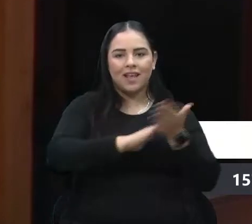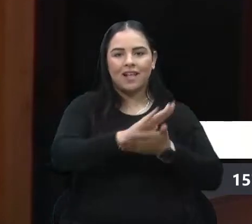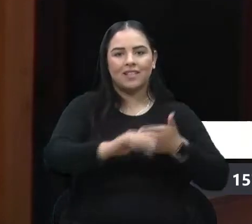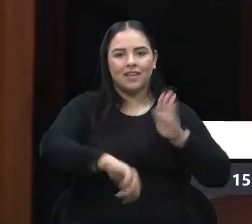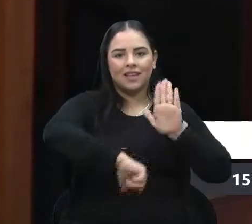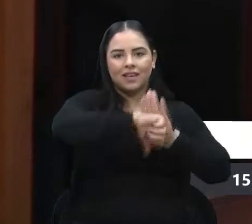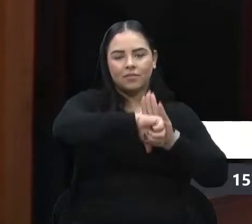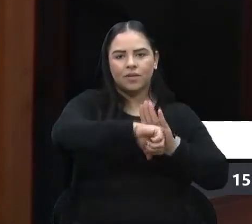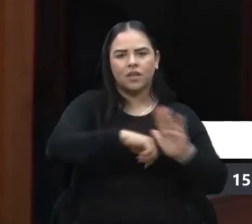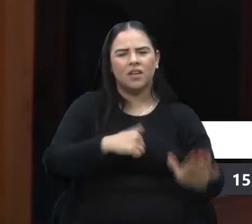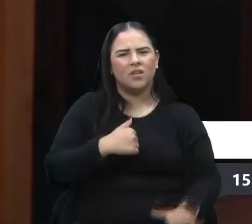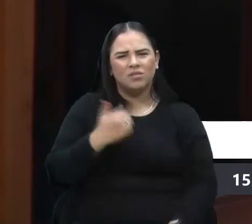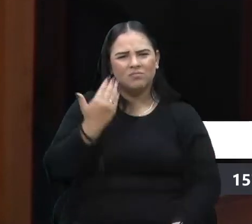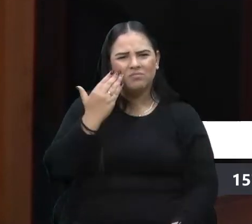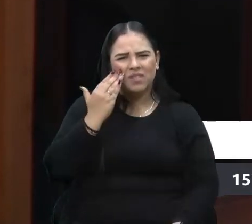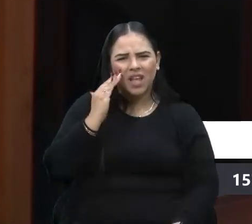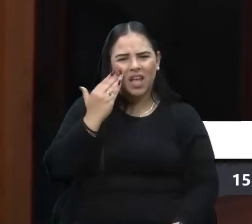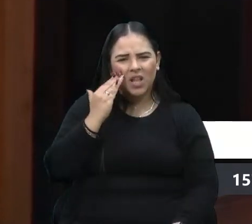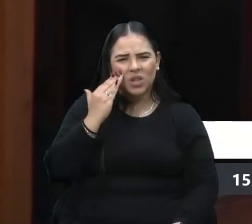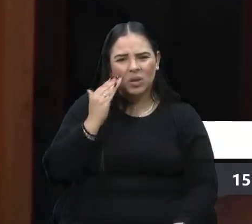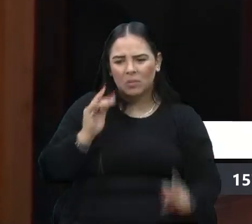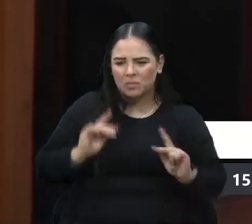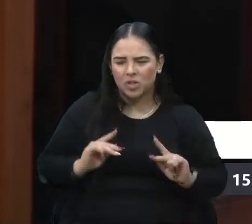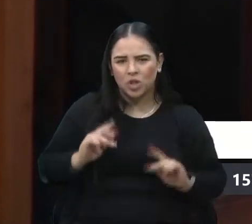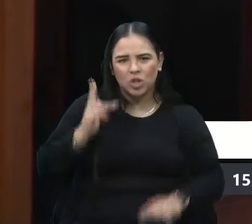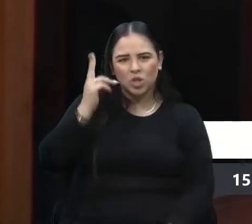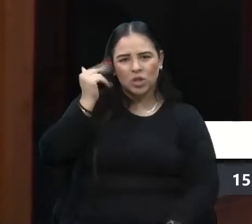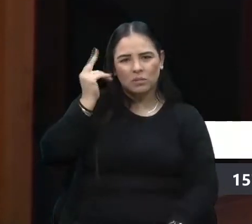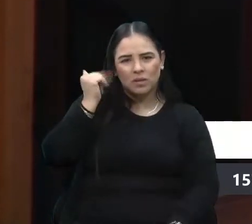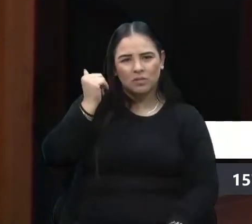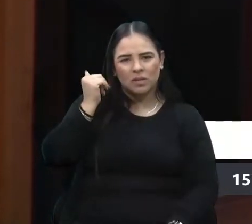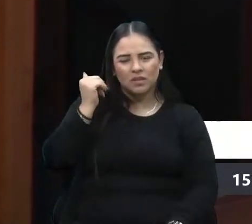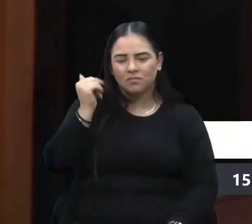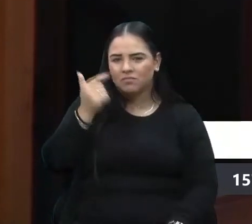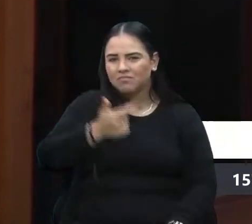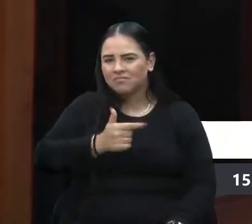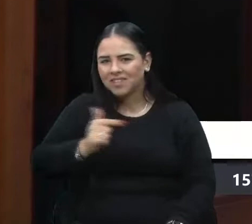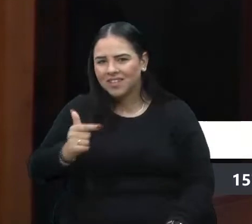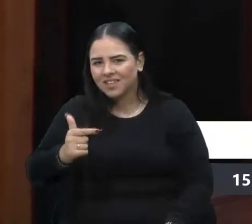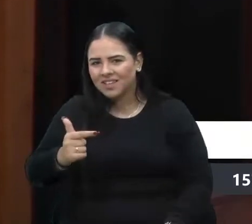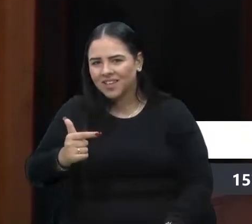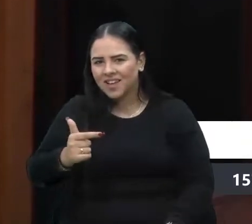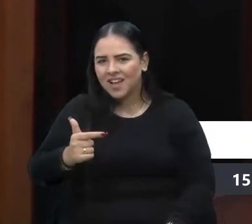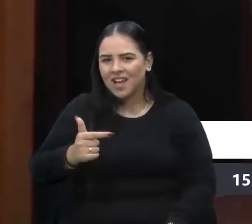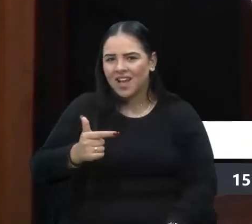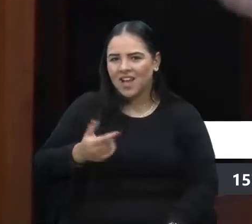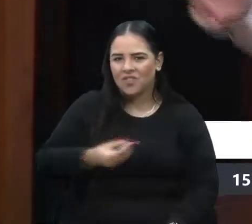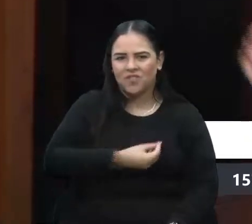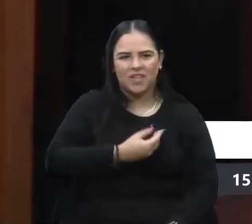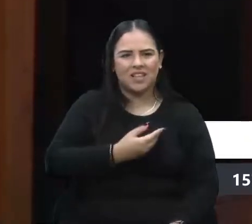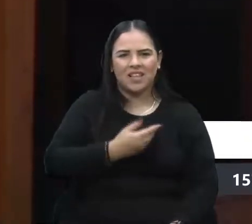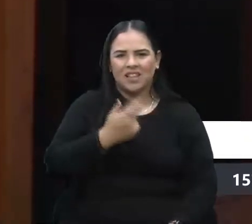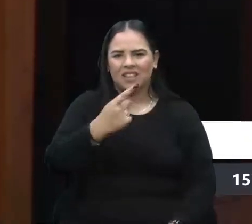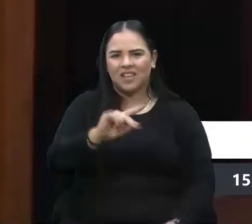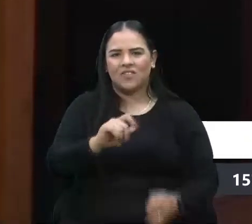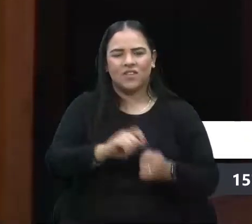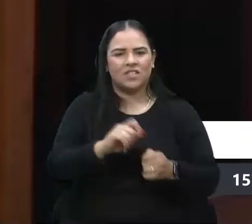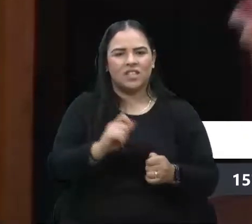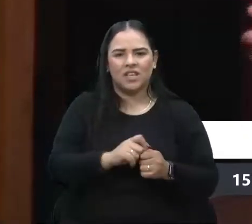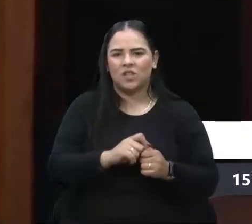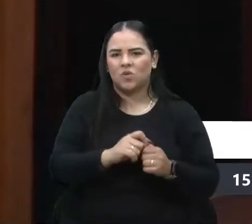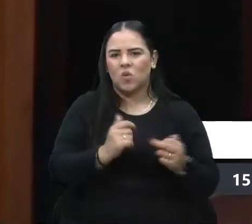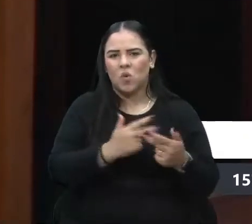então eu não entendo um cidadão normal que não que não teve a sua vida a regressa fazendo besteiras